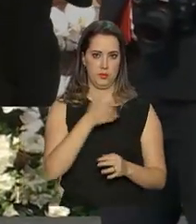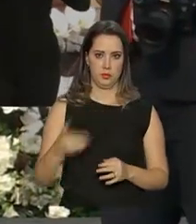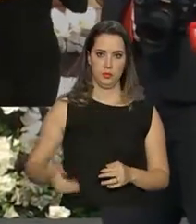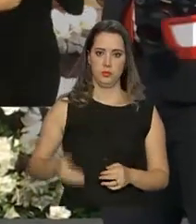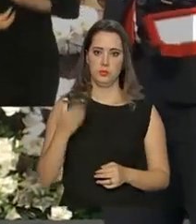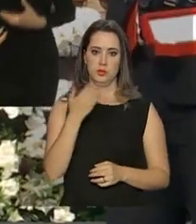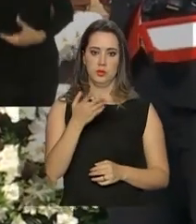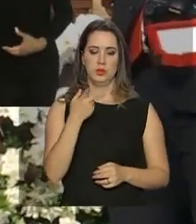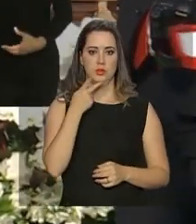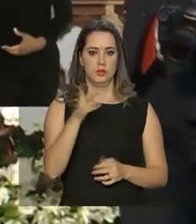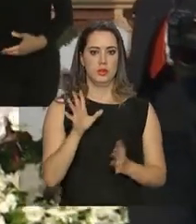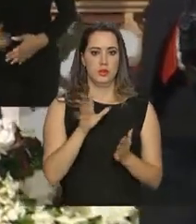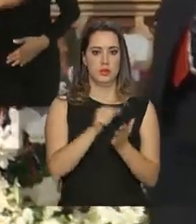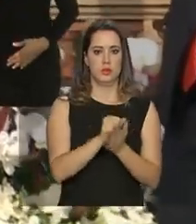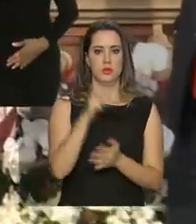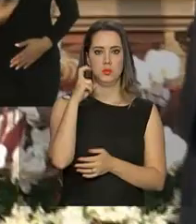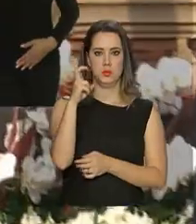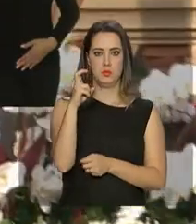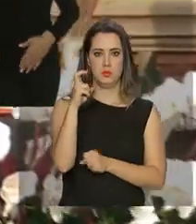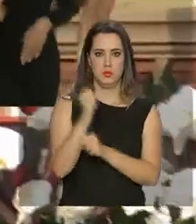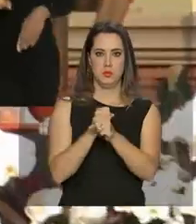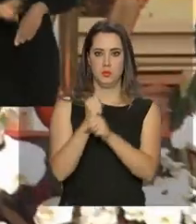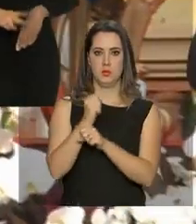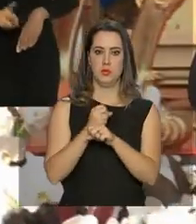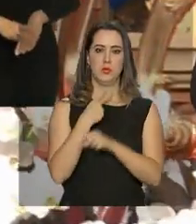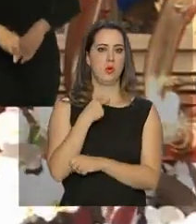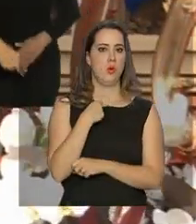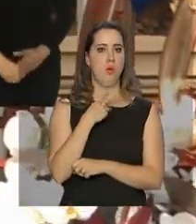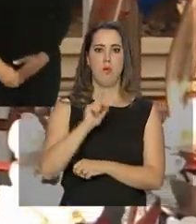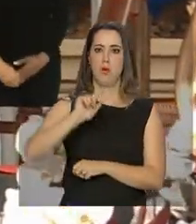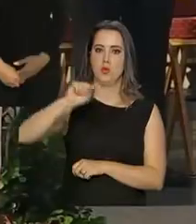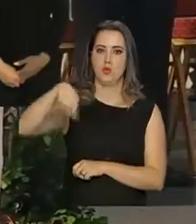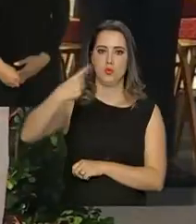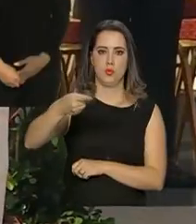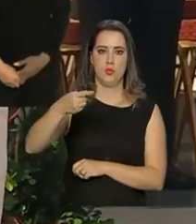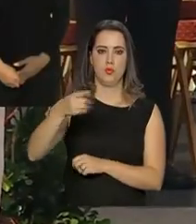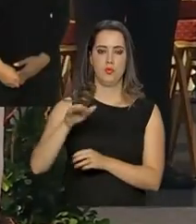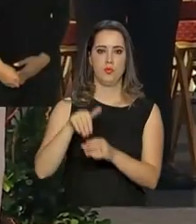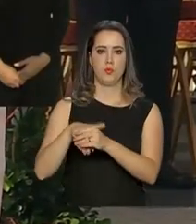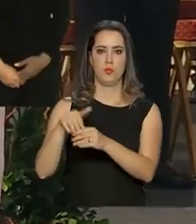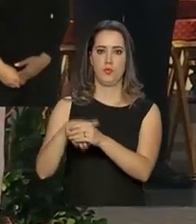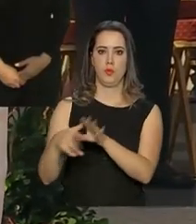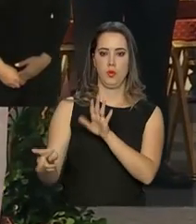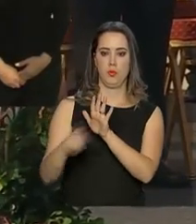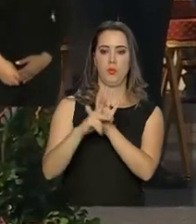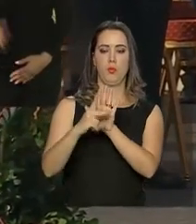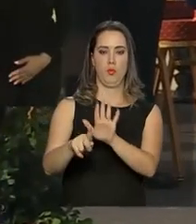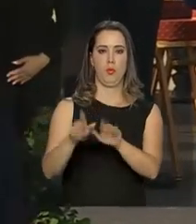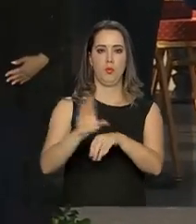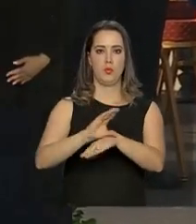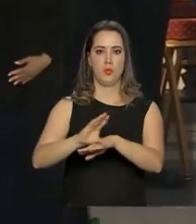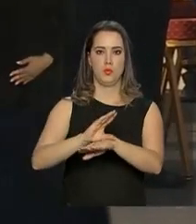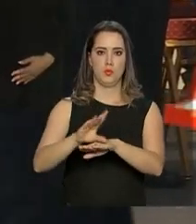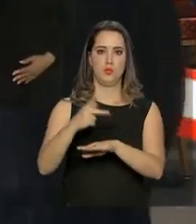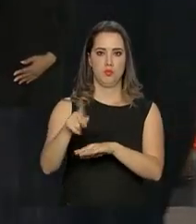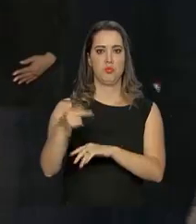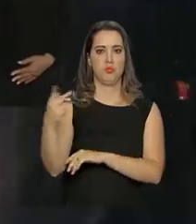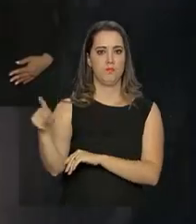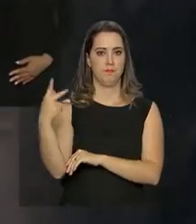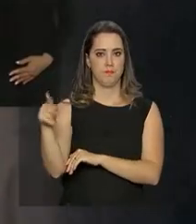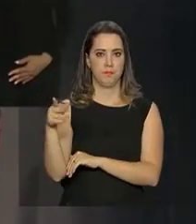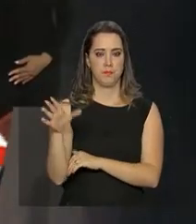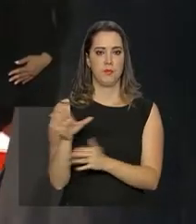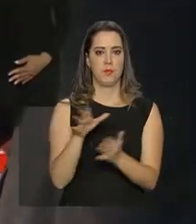para um mandato de cinco anos sem possibilidade de reeleição como estabelece a constituição do país a posse foi marcada